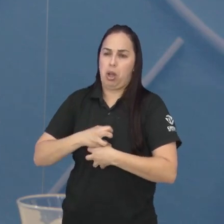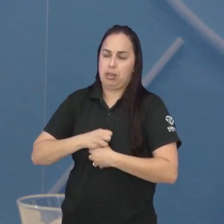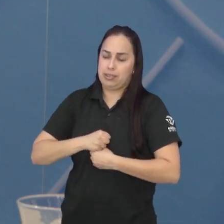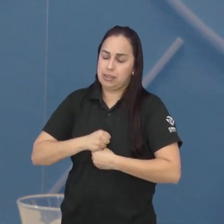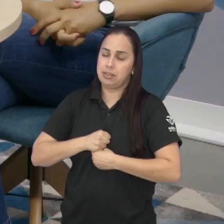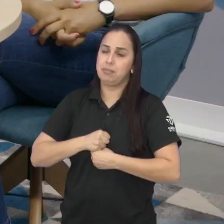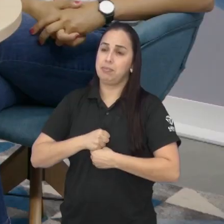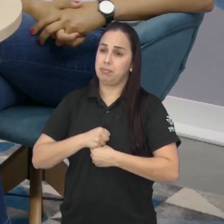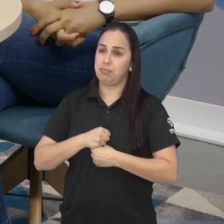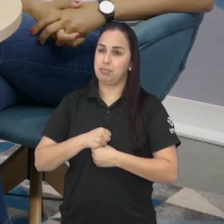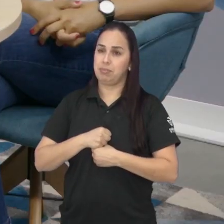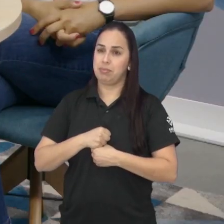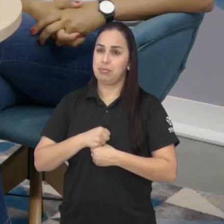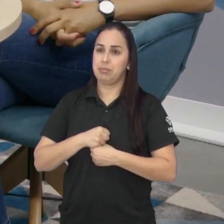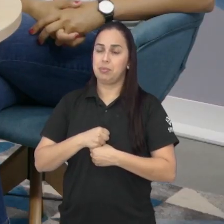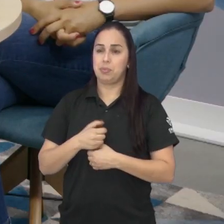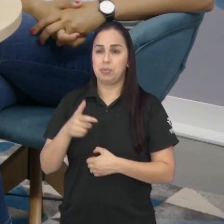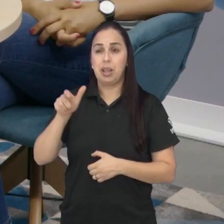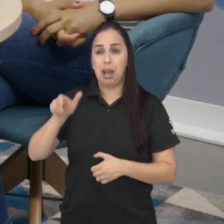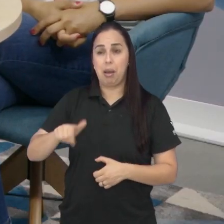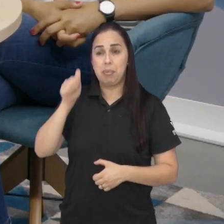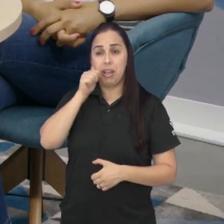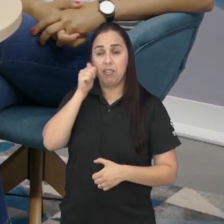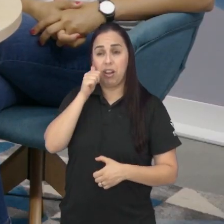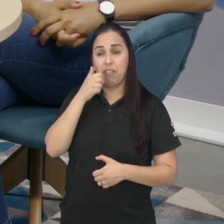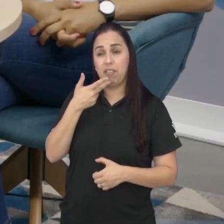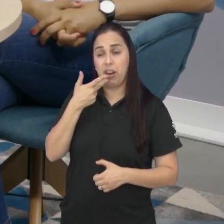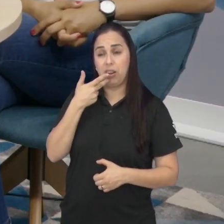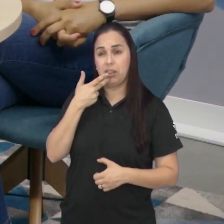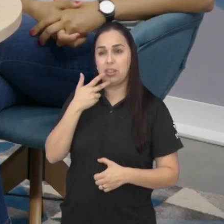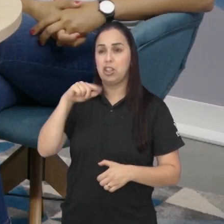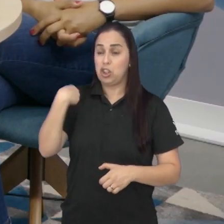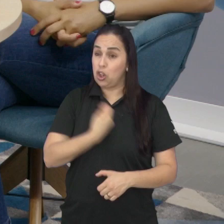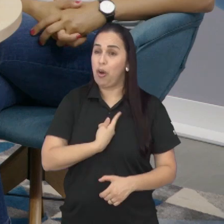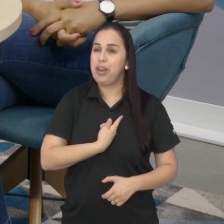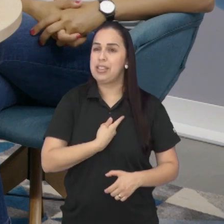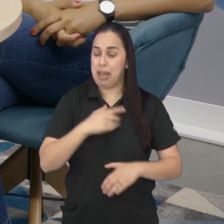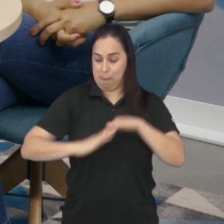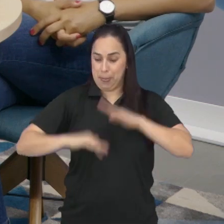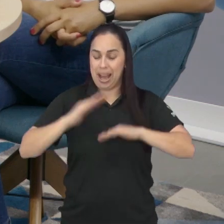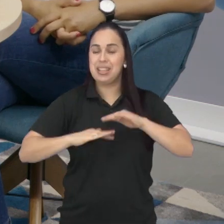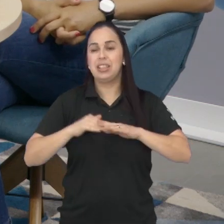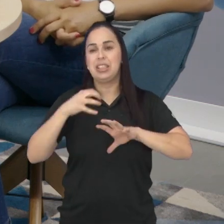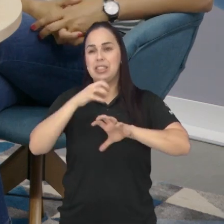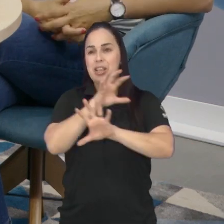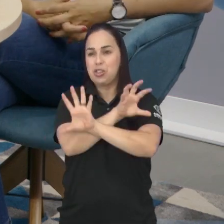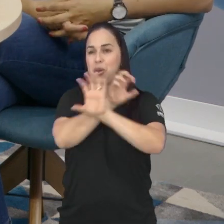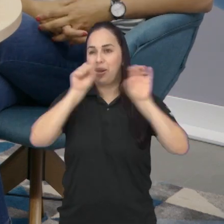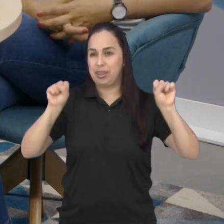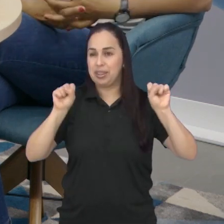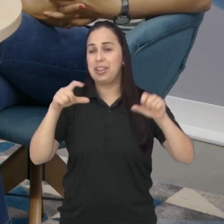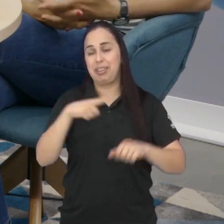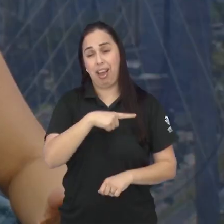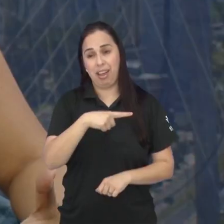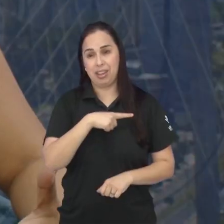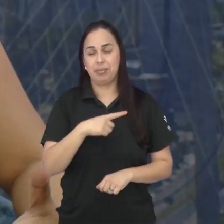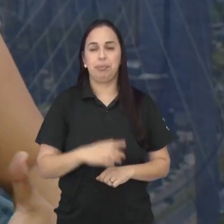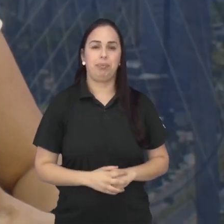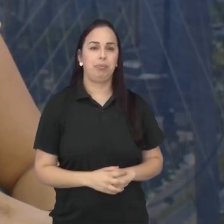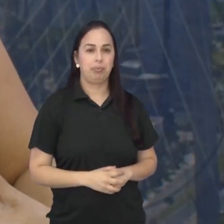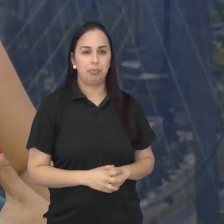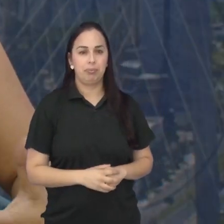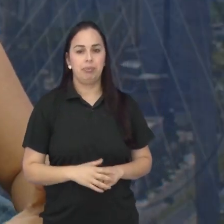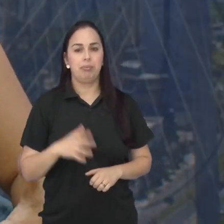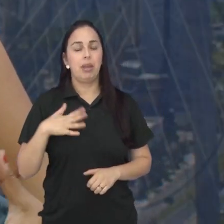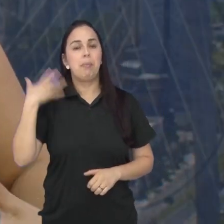Então, é um pouco no nível que a Lidiane falou mesmo, ou a gente tem sororidade ou Eu vejo uma vivência identitária,